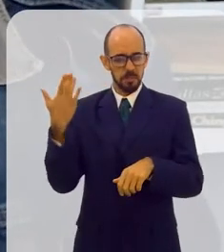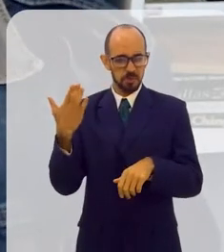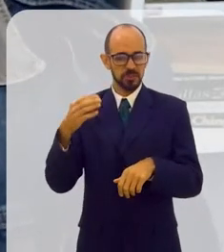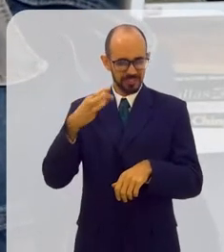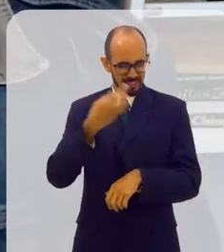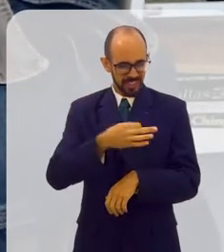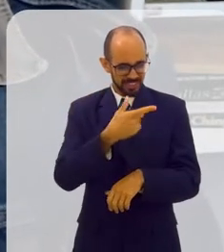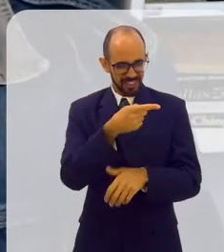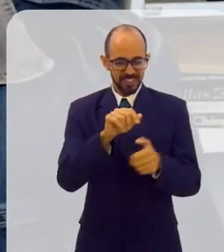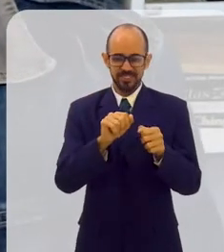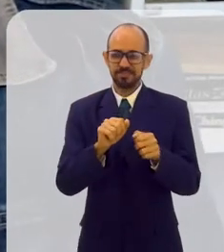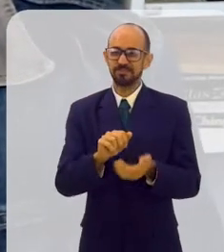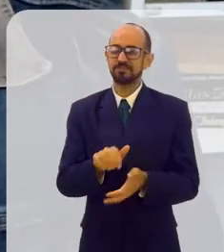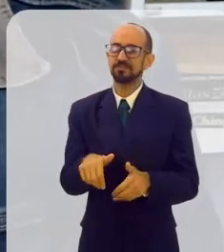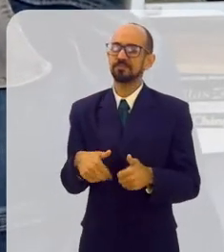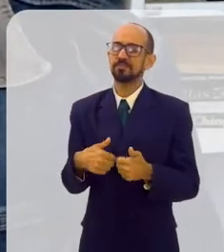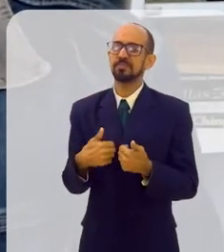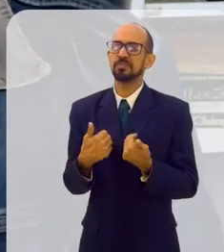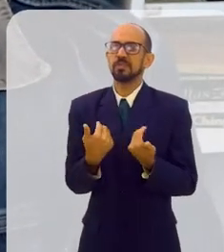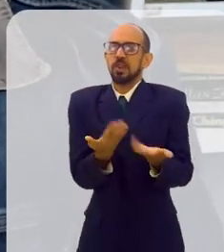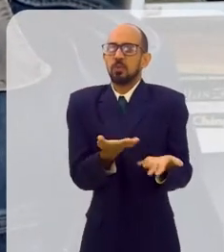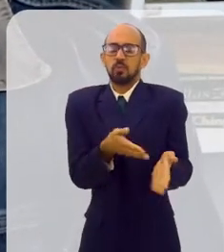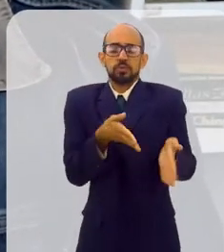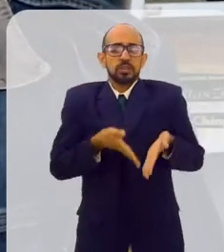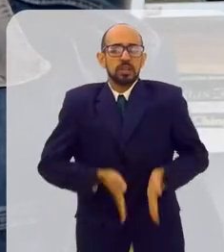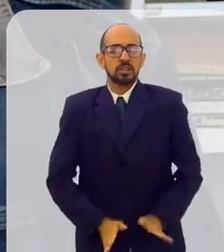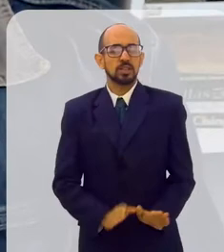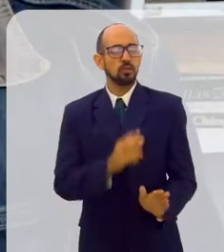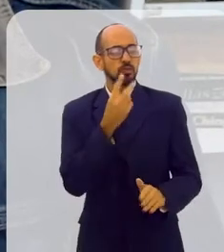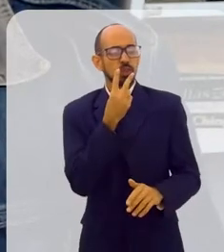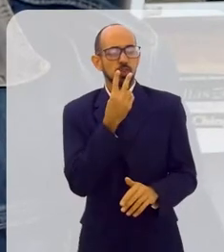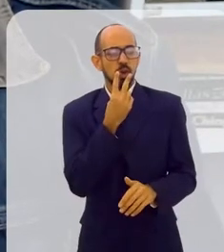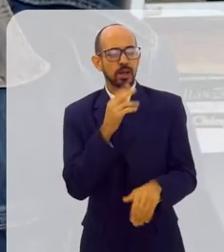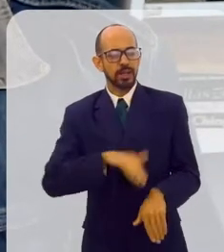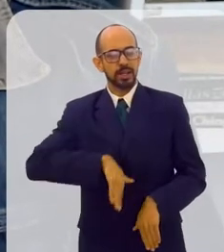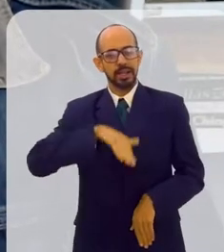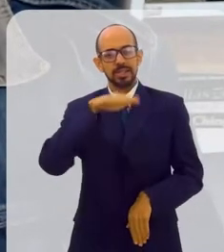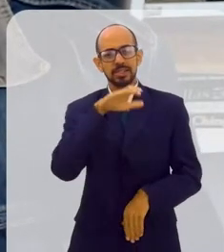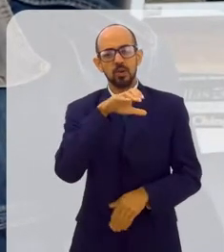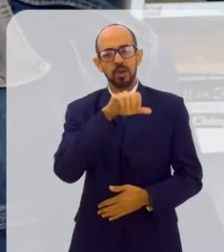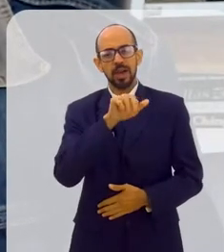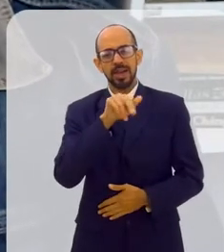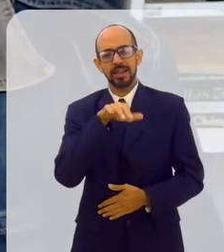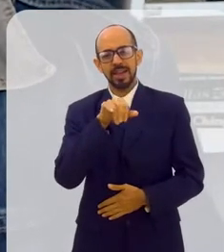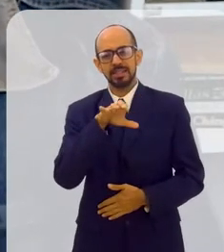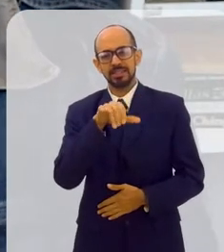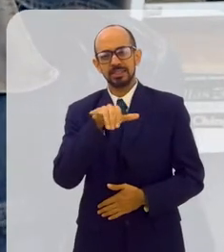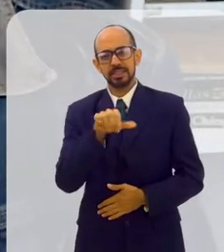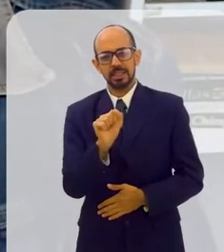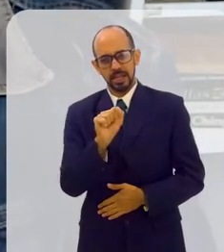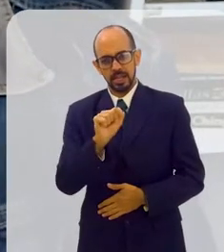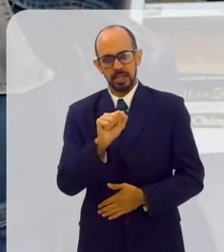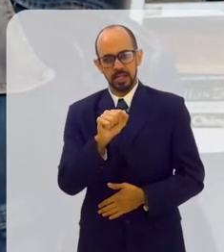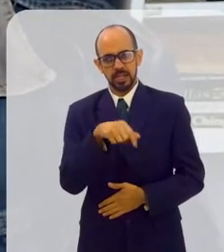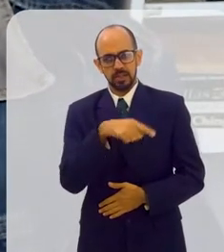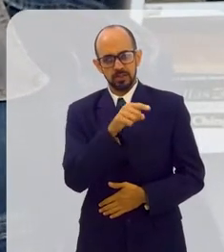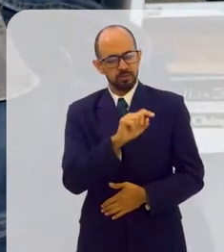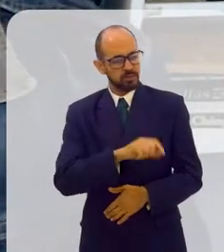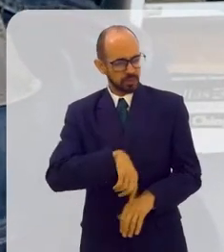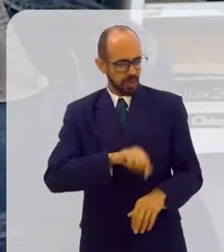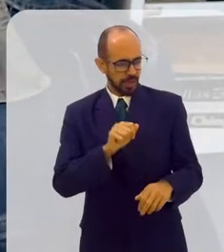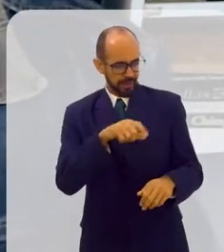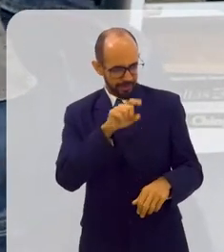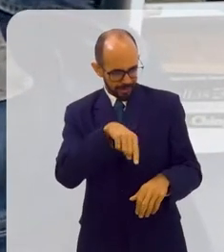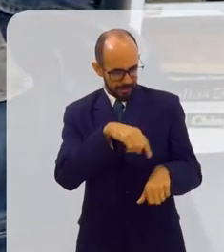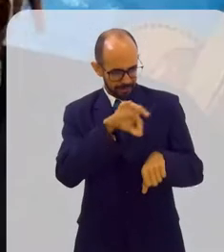isso? Agora, você nasceu em Vitória, cresceu em Cariacica, e podemos dizer que é um capixaba